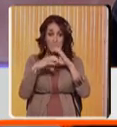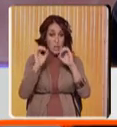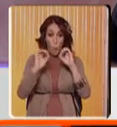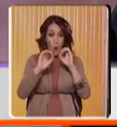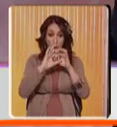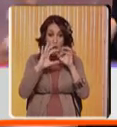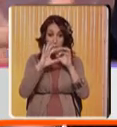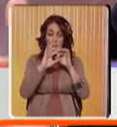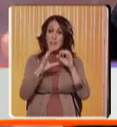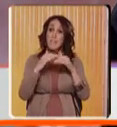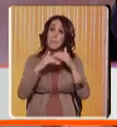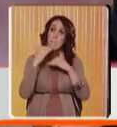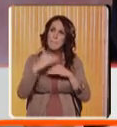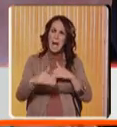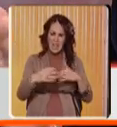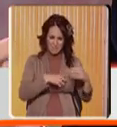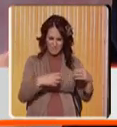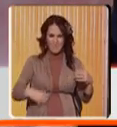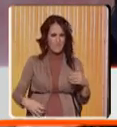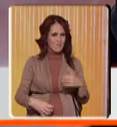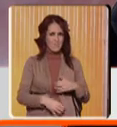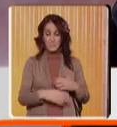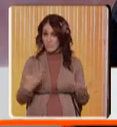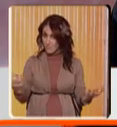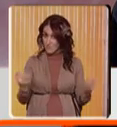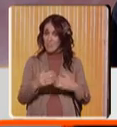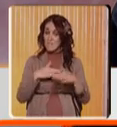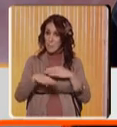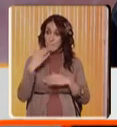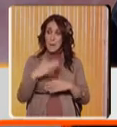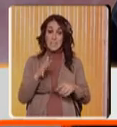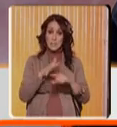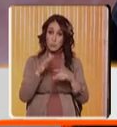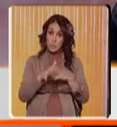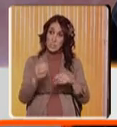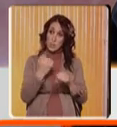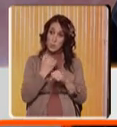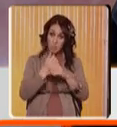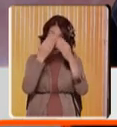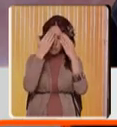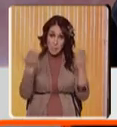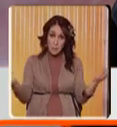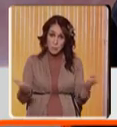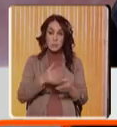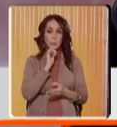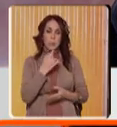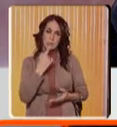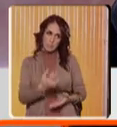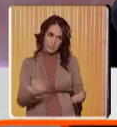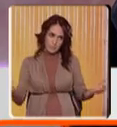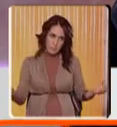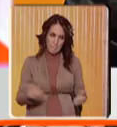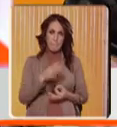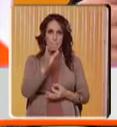lado, faz mal ao cérebro, que faz mal a uma série de órgãos que, direto ou indiretamente, vão influenciar o funcionamento cerebral, não é? Então podíamos quase que refazer